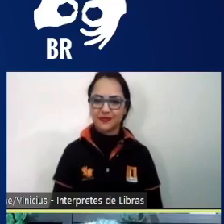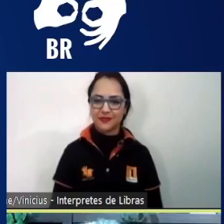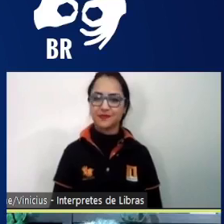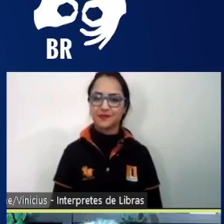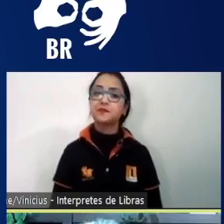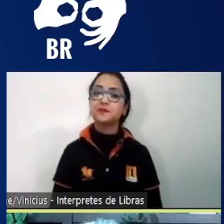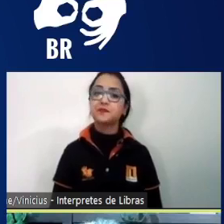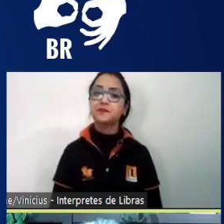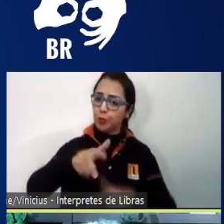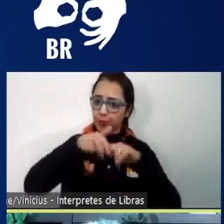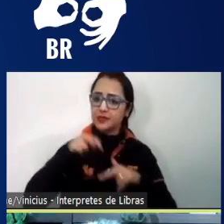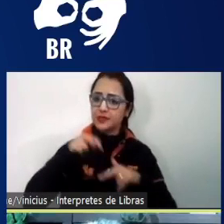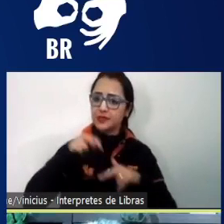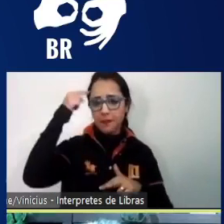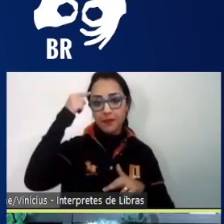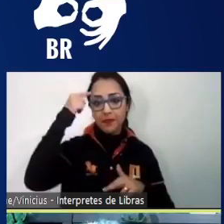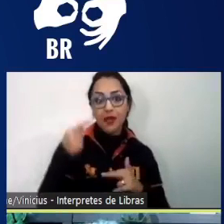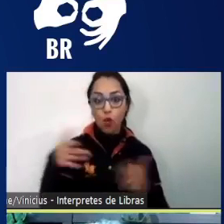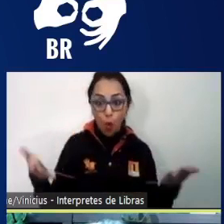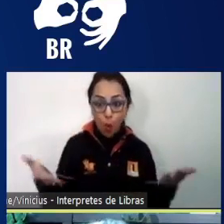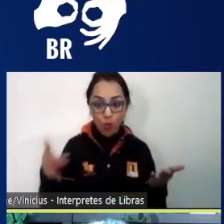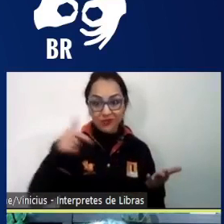este para poder trazer